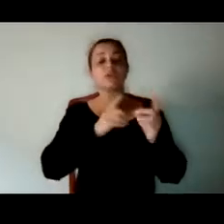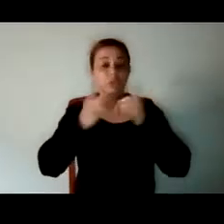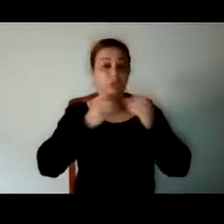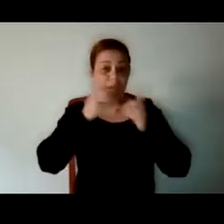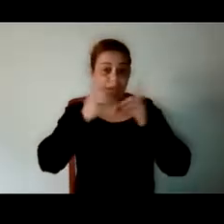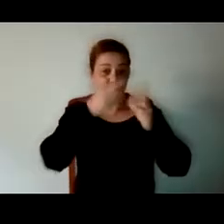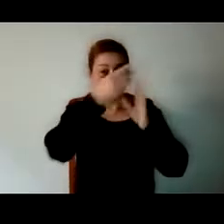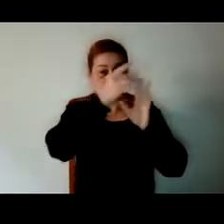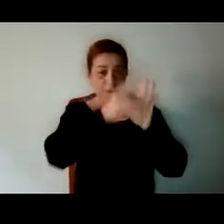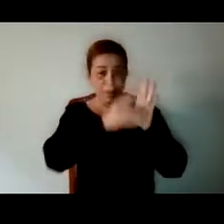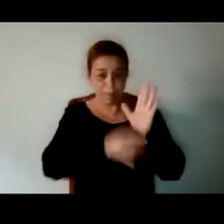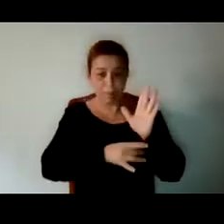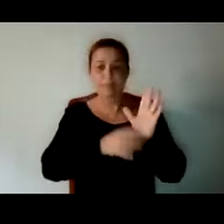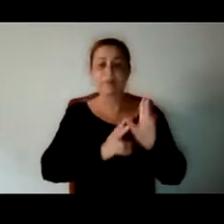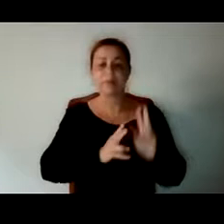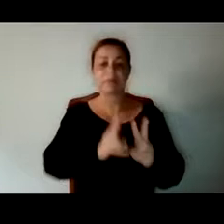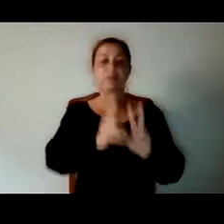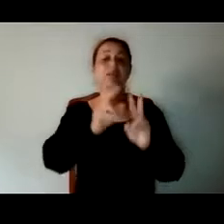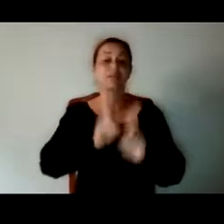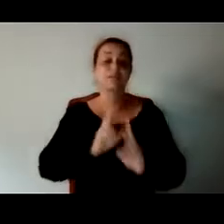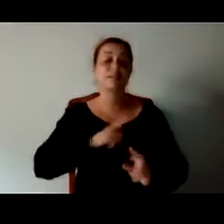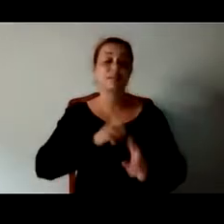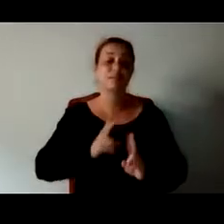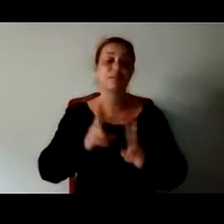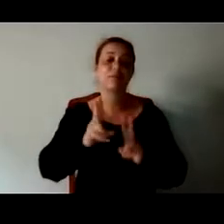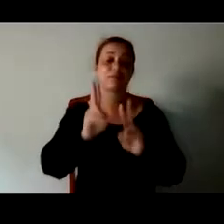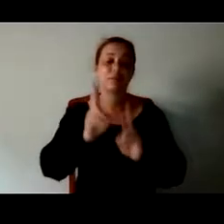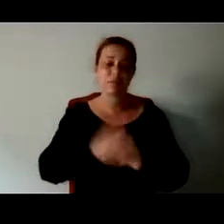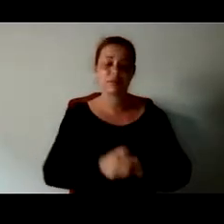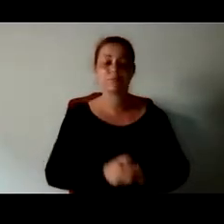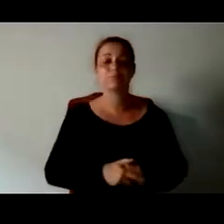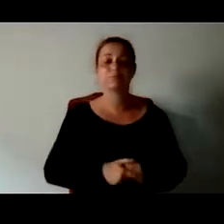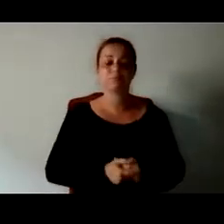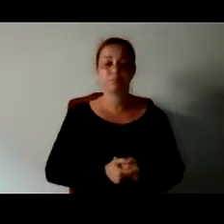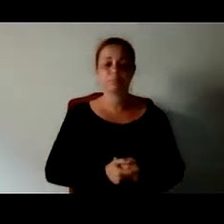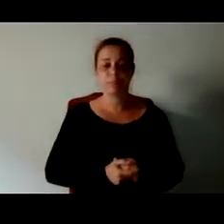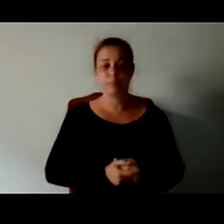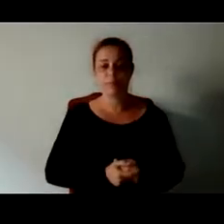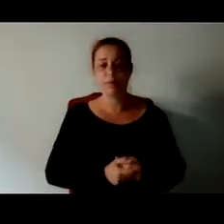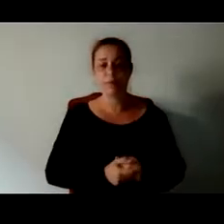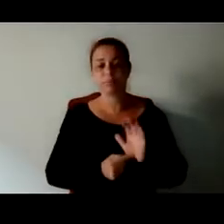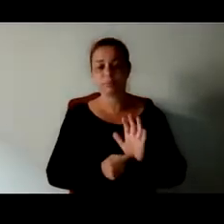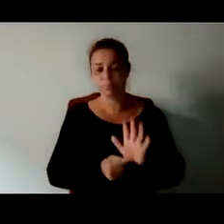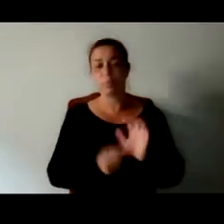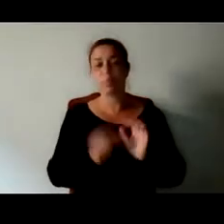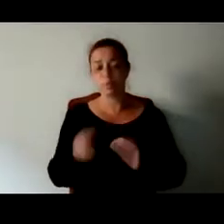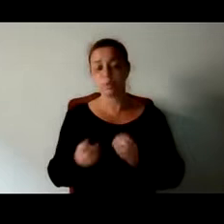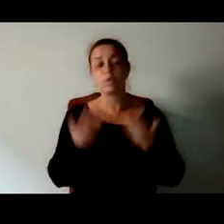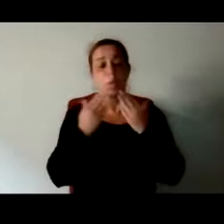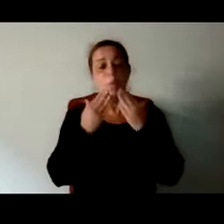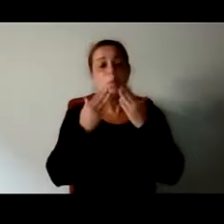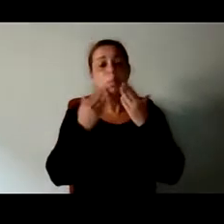mural virtual no Padlet. Então, aqui é o módulo 1 que eu estou apresentando para